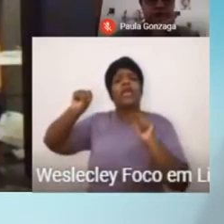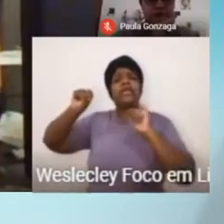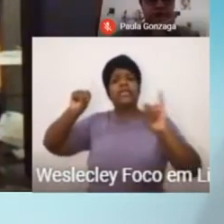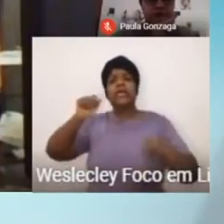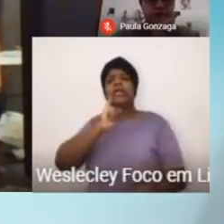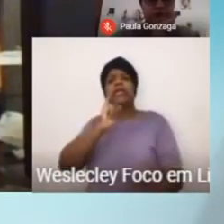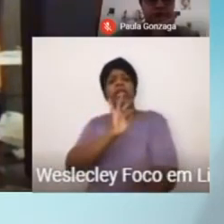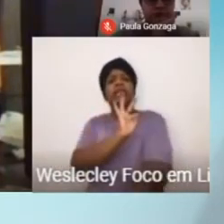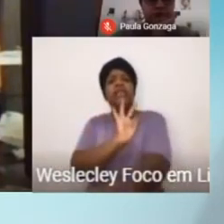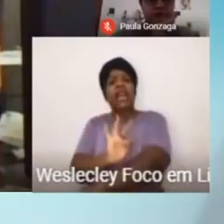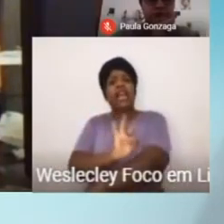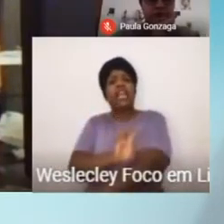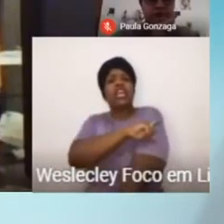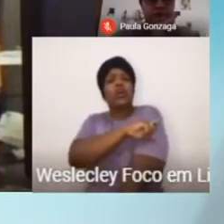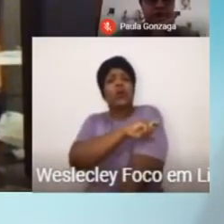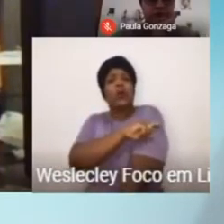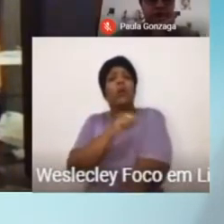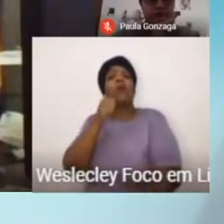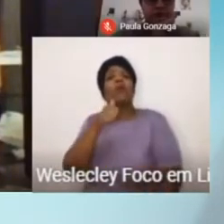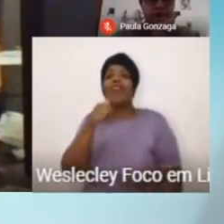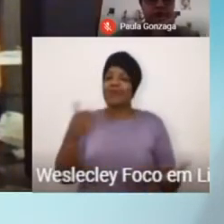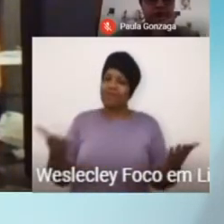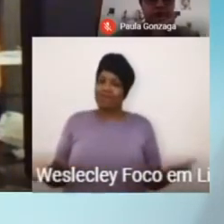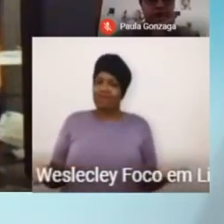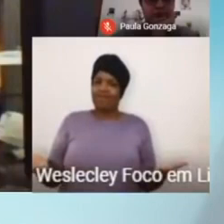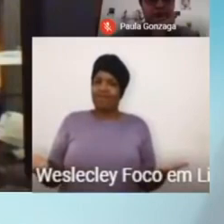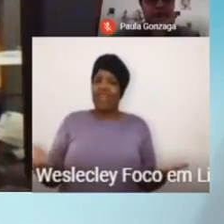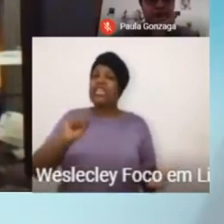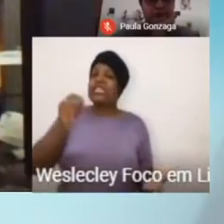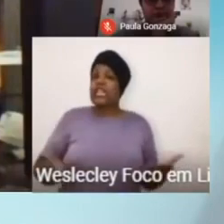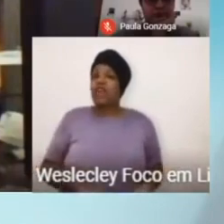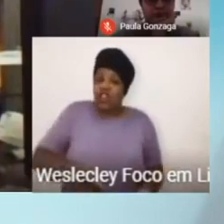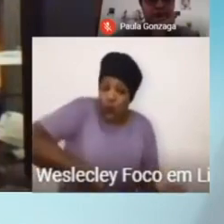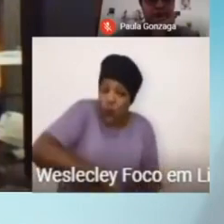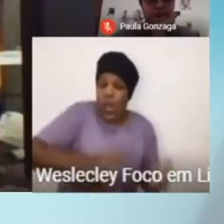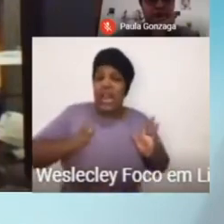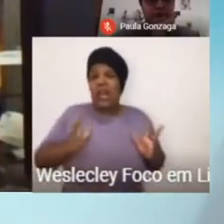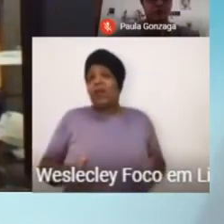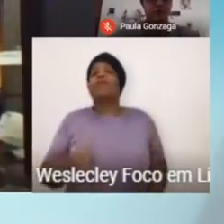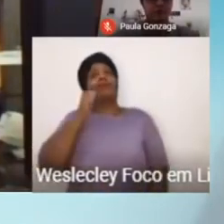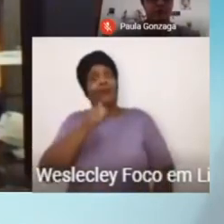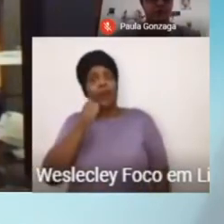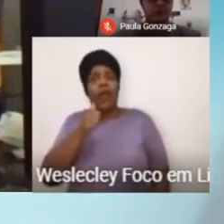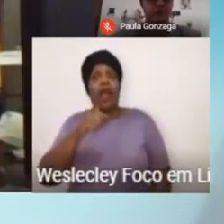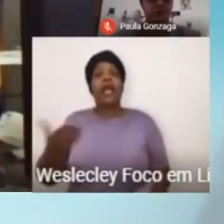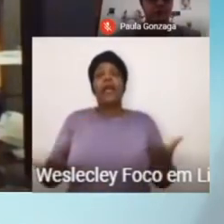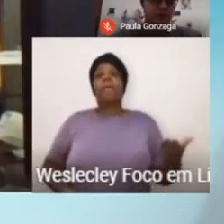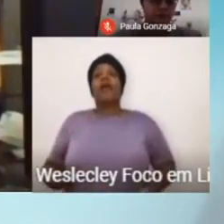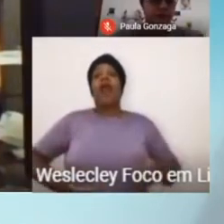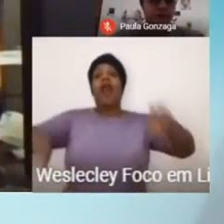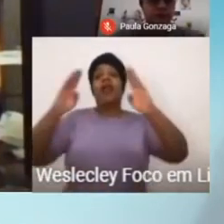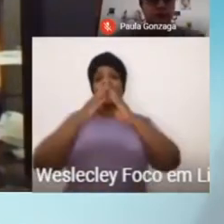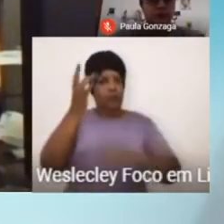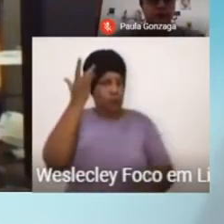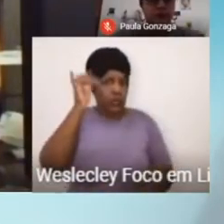técnicas de enfermagem ou enfermeiras? São as mulheres. Quem está nos serviços de limpeza? As mulheres. As empregadas domésticas, eu não sei